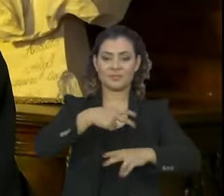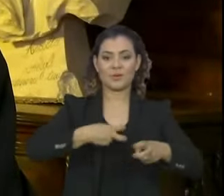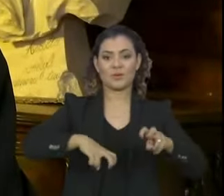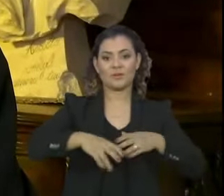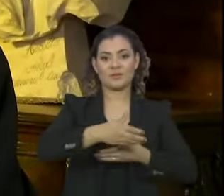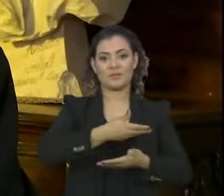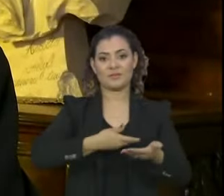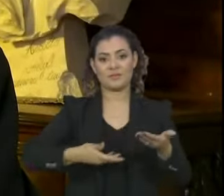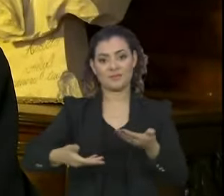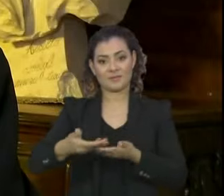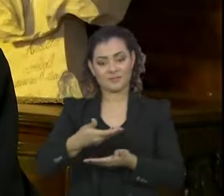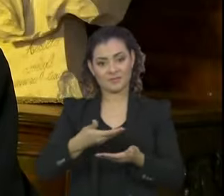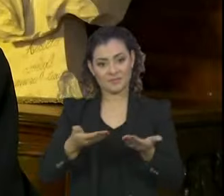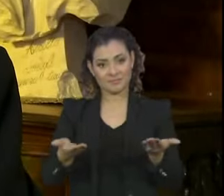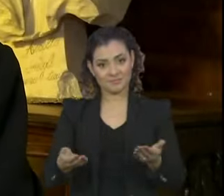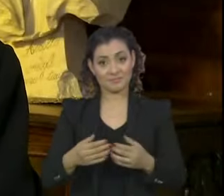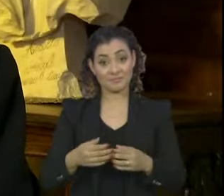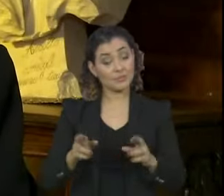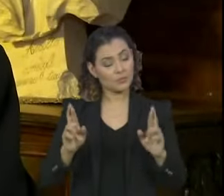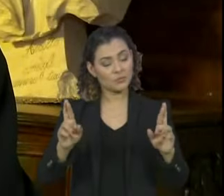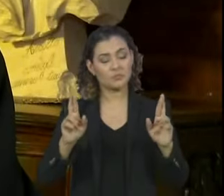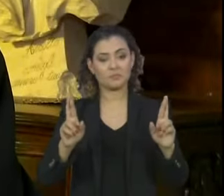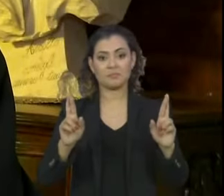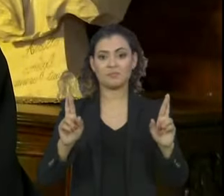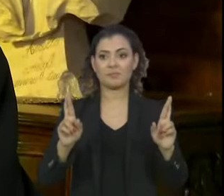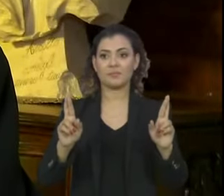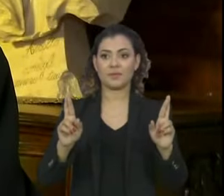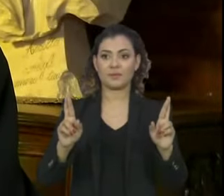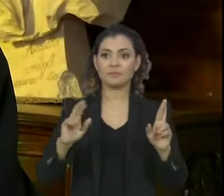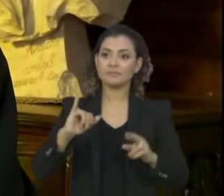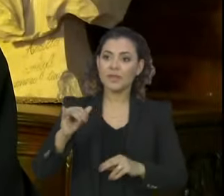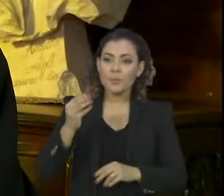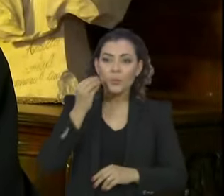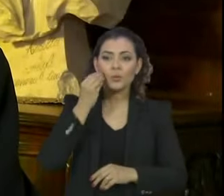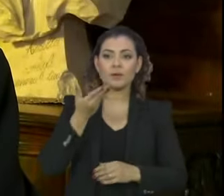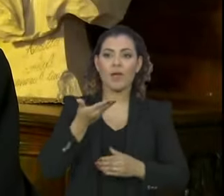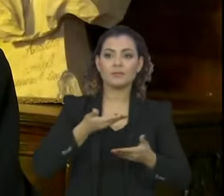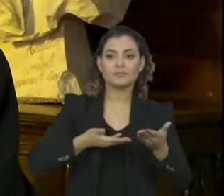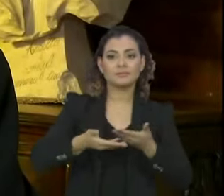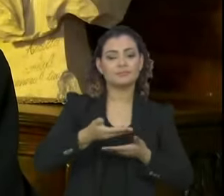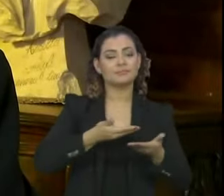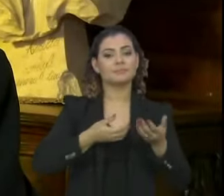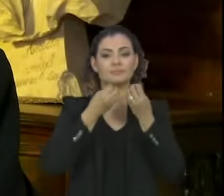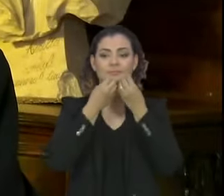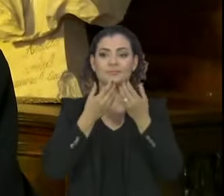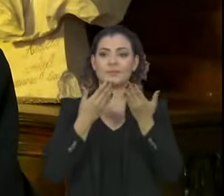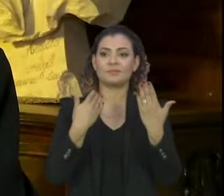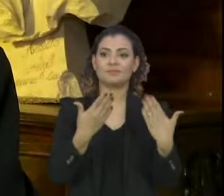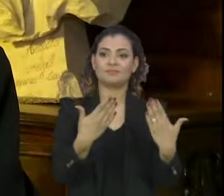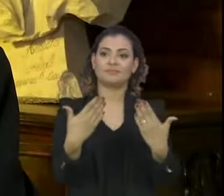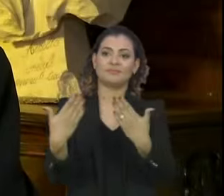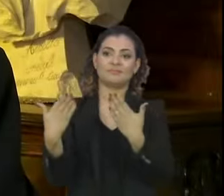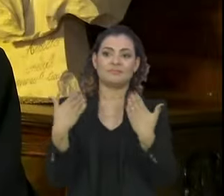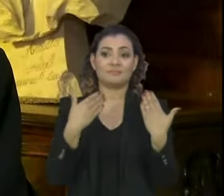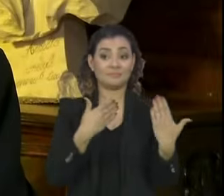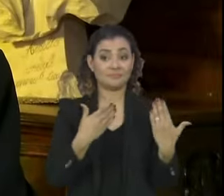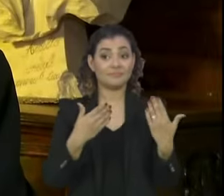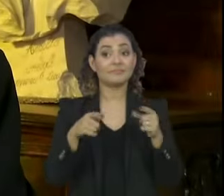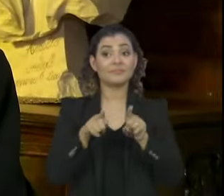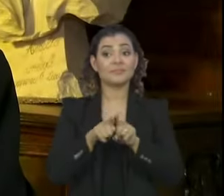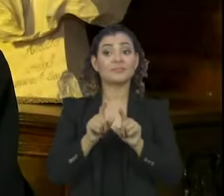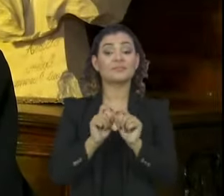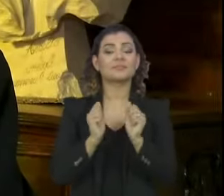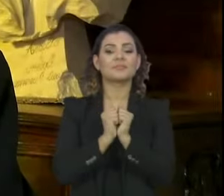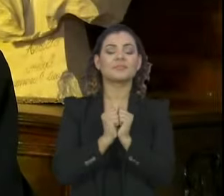Roda Viva Eu espero que seja proveitoso esse encontro com jornalistas e